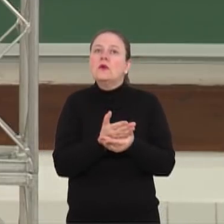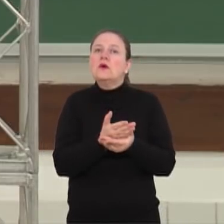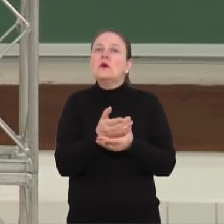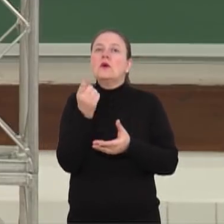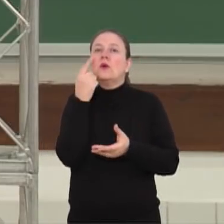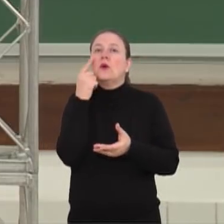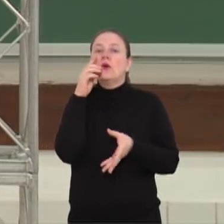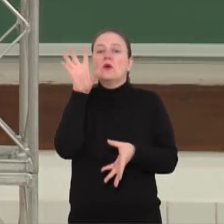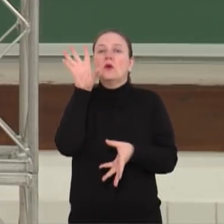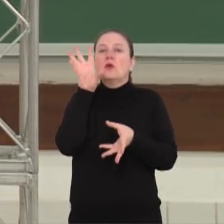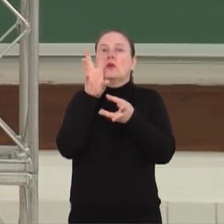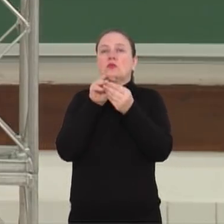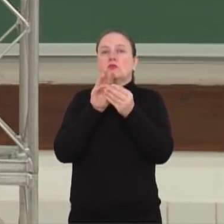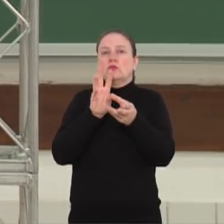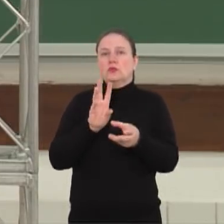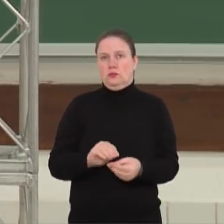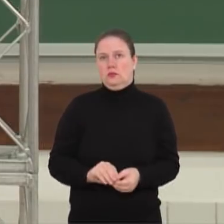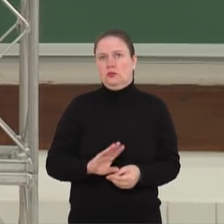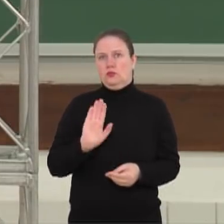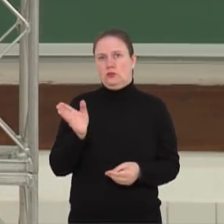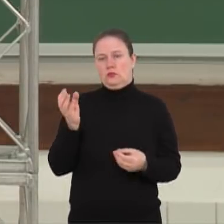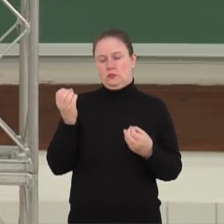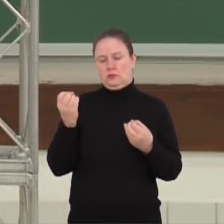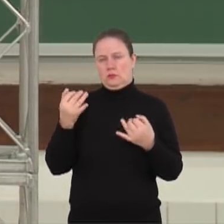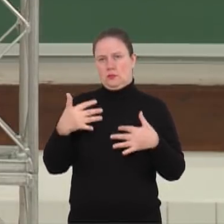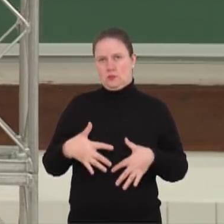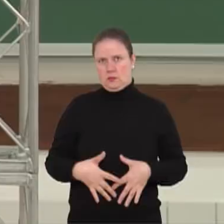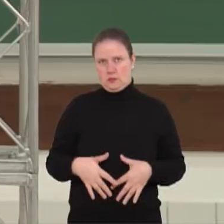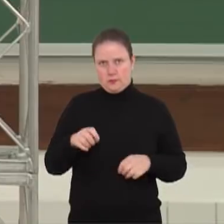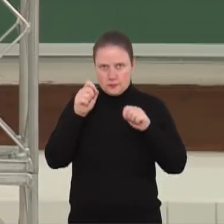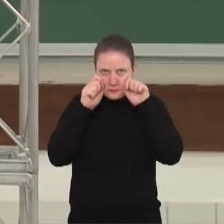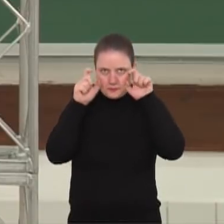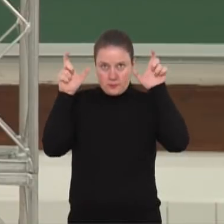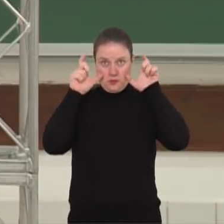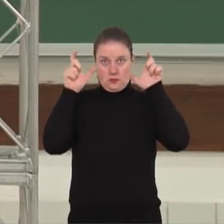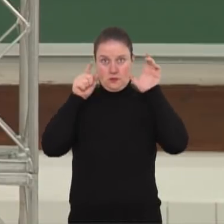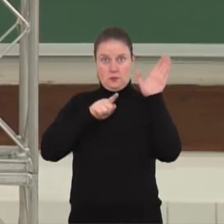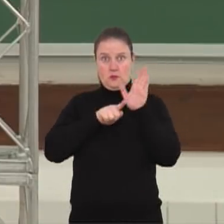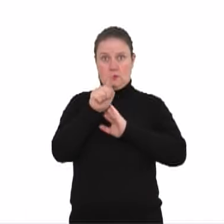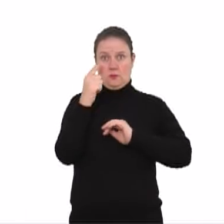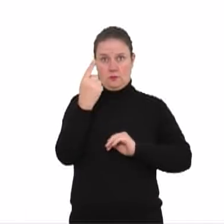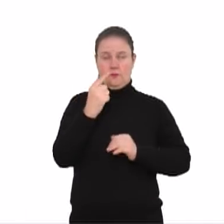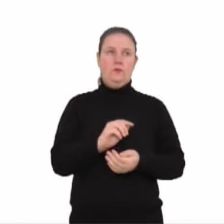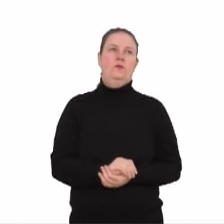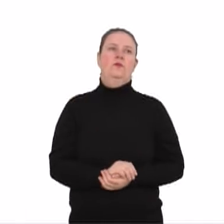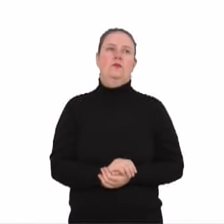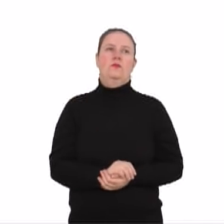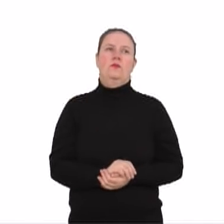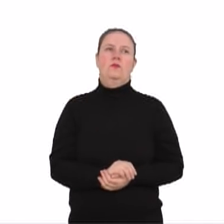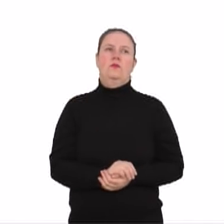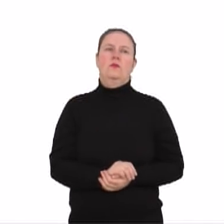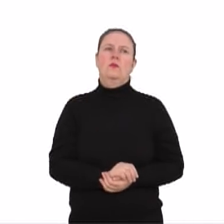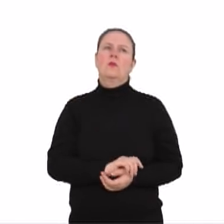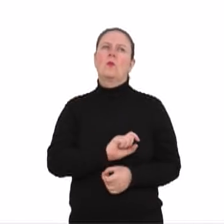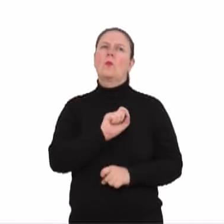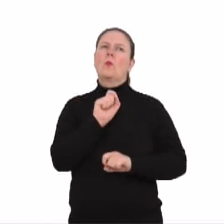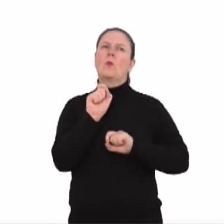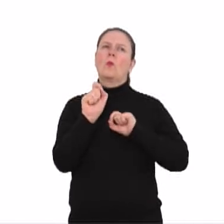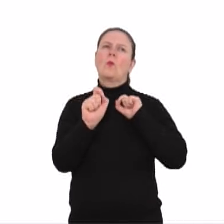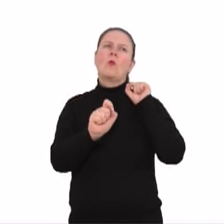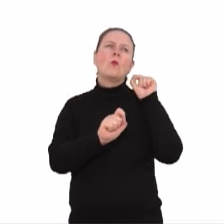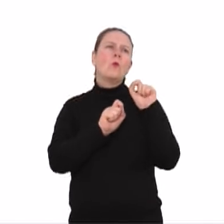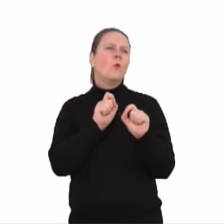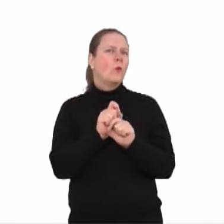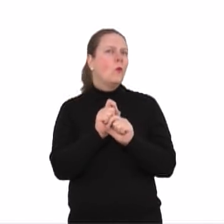gente dar uma revisadinha nas coisas que a gente acabou de ver. Presta atenção nessa primeira pergunta. What can't you see